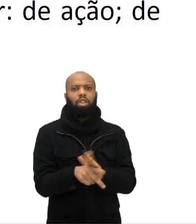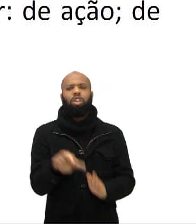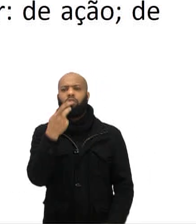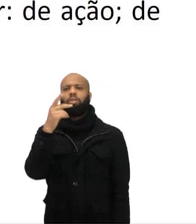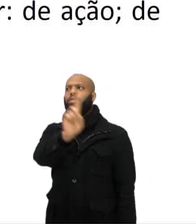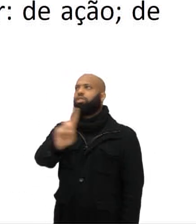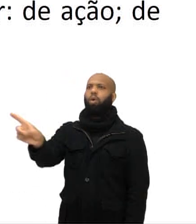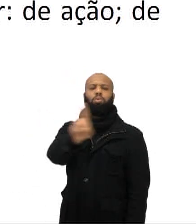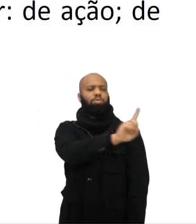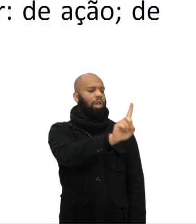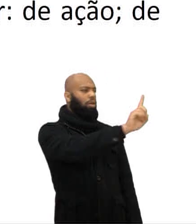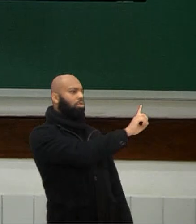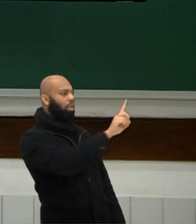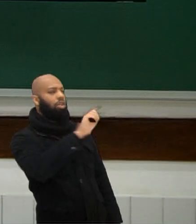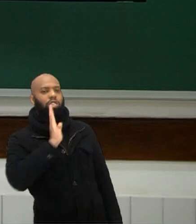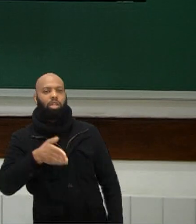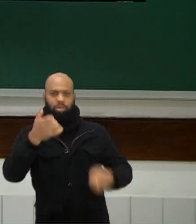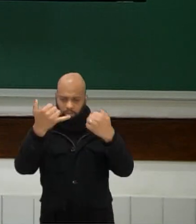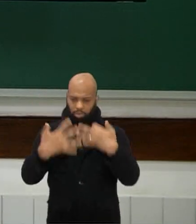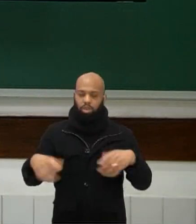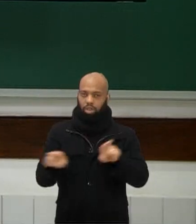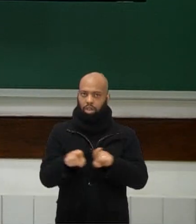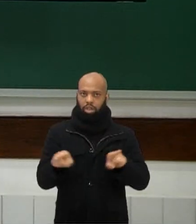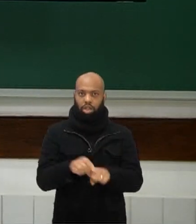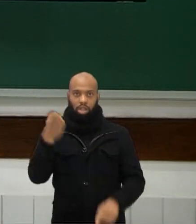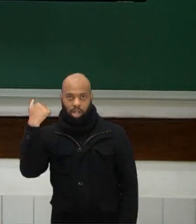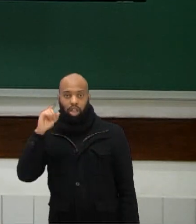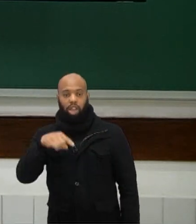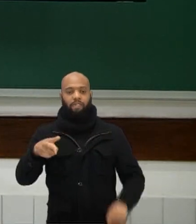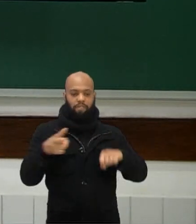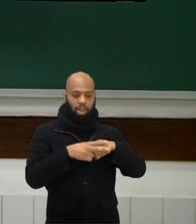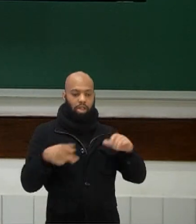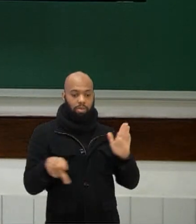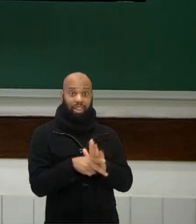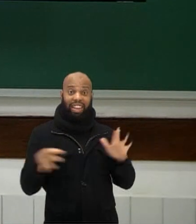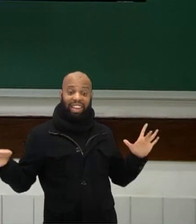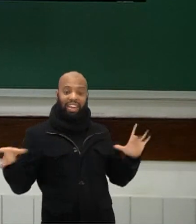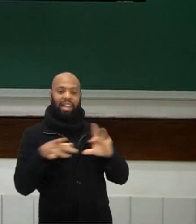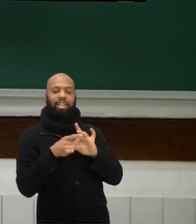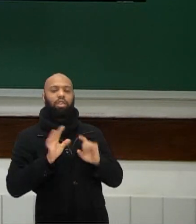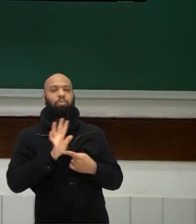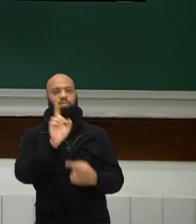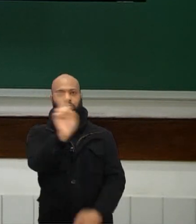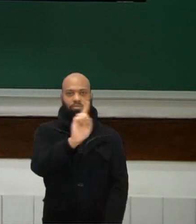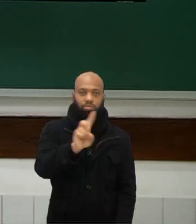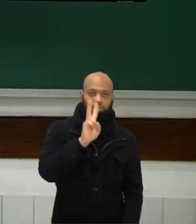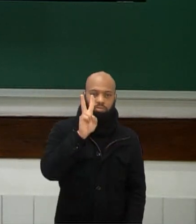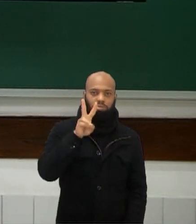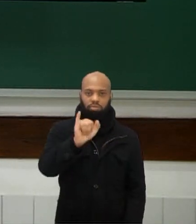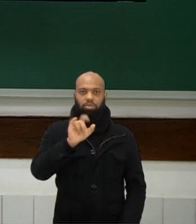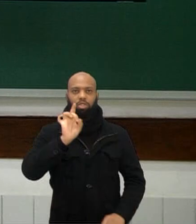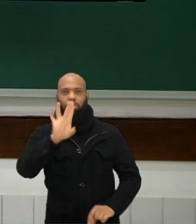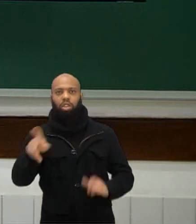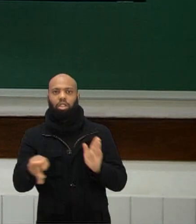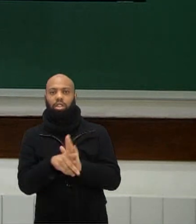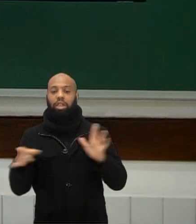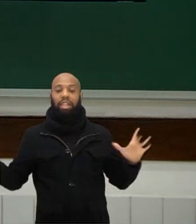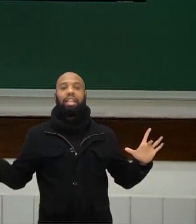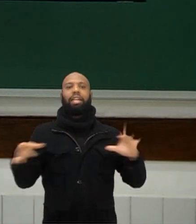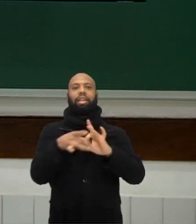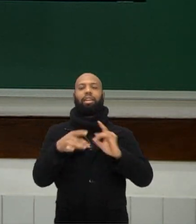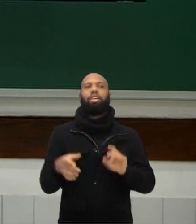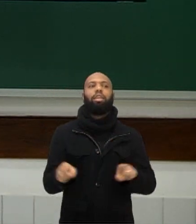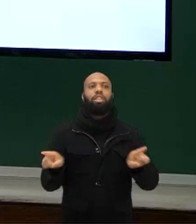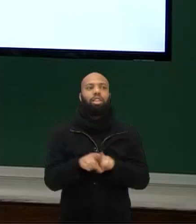que a gente já falou na aula de hoje sobre esses verbos de ligação, eles não exprimem ação, ele vai ligar o sujeito ali ao predicativo,